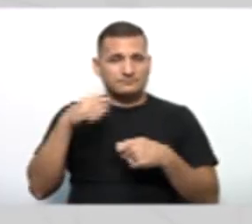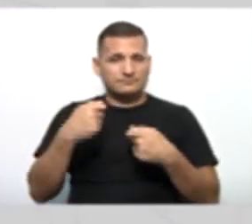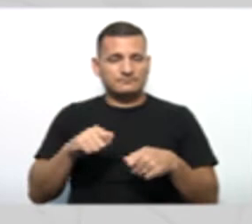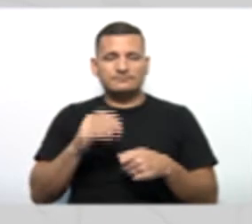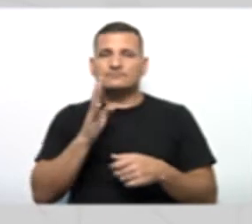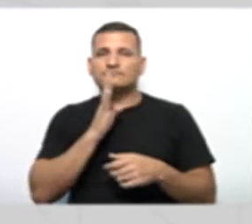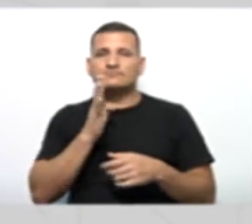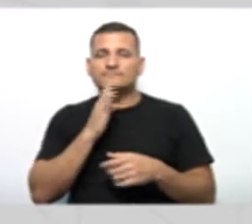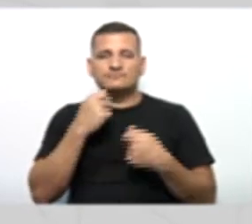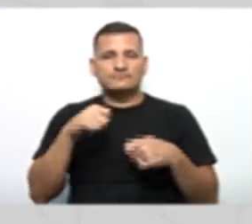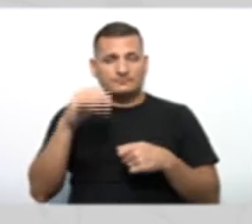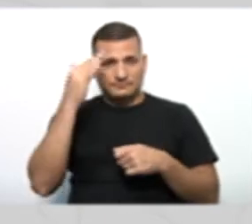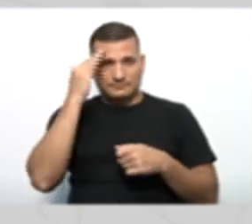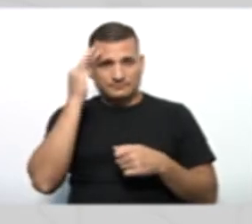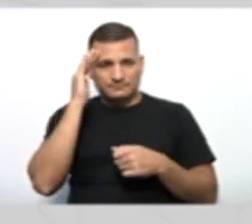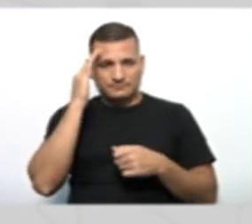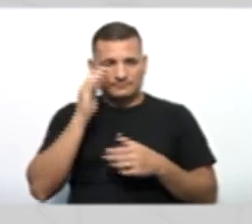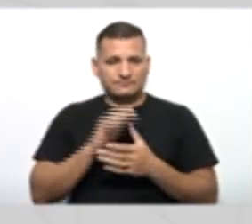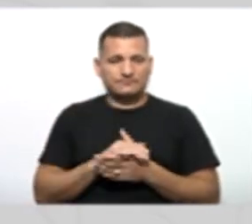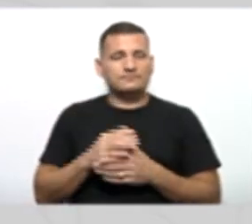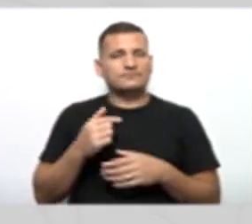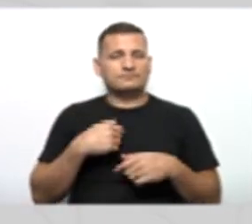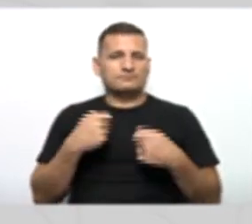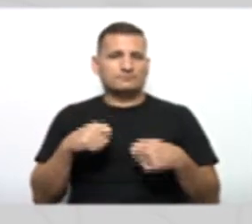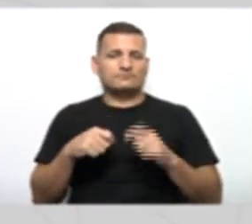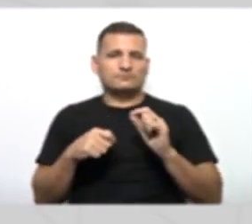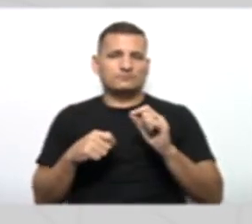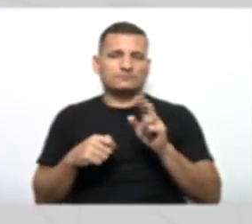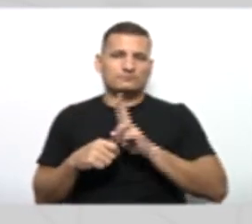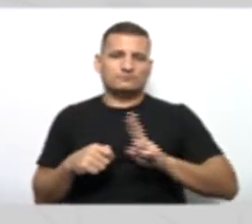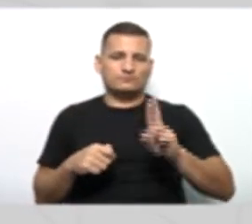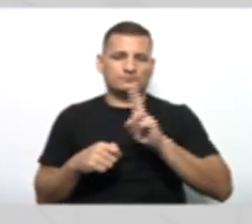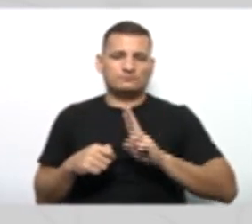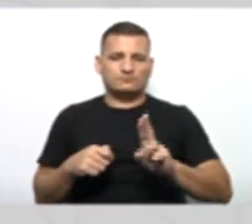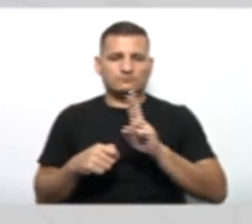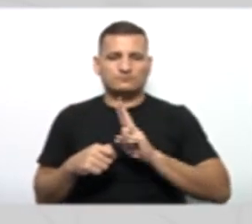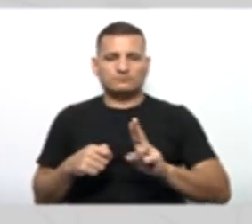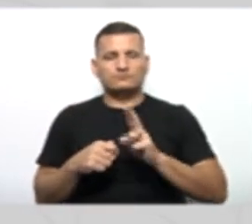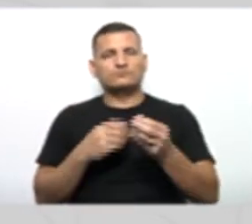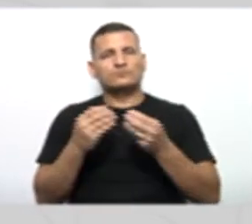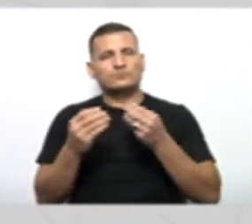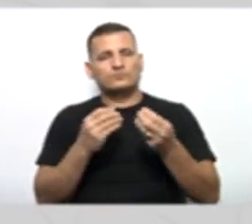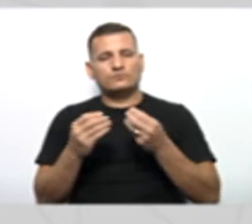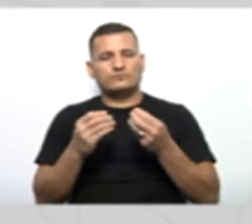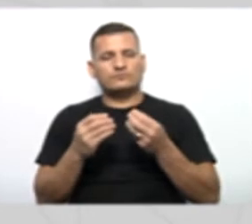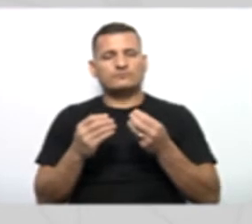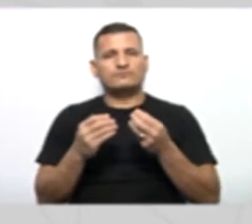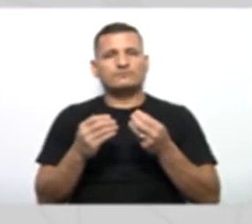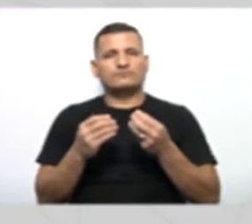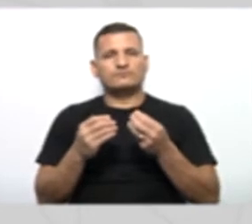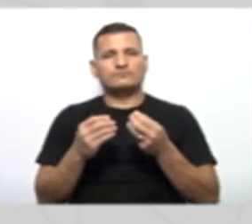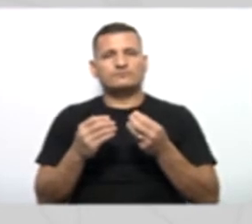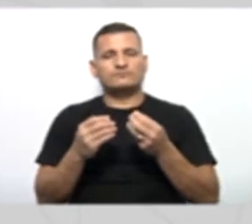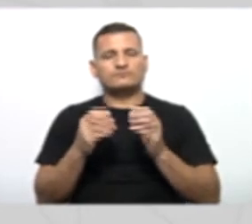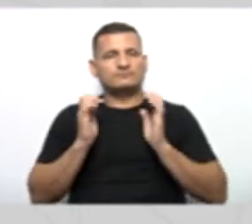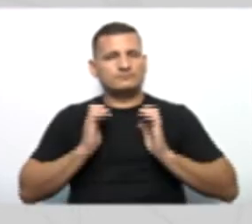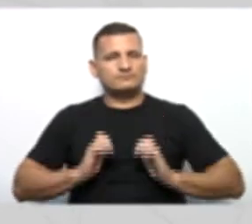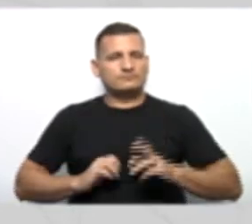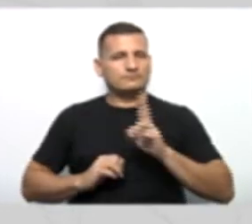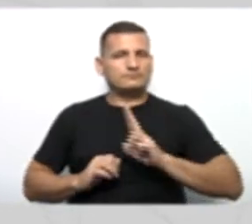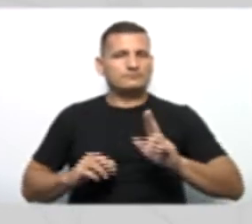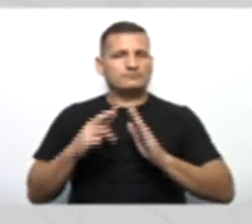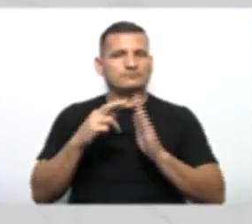compreender e para isso preciso é aplicar como será aplicado o código de ética